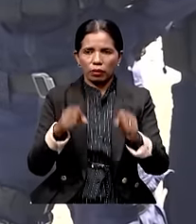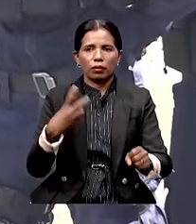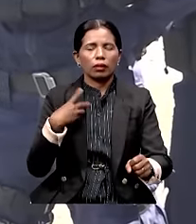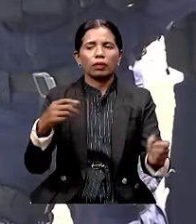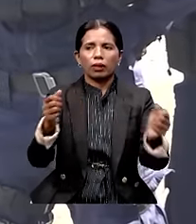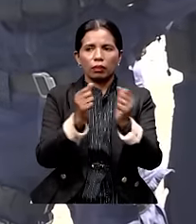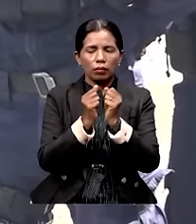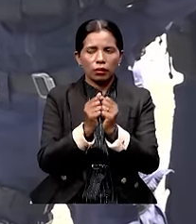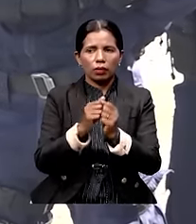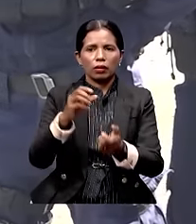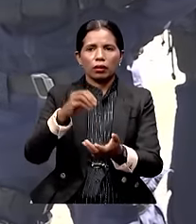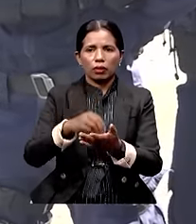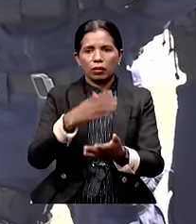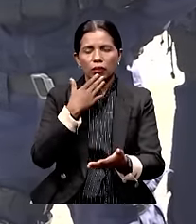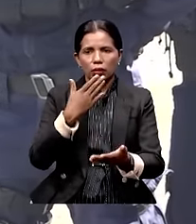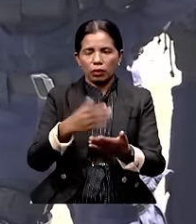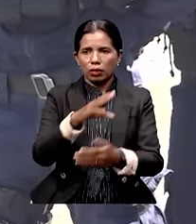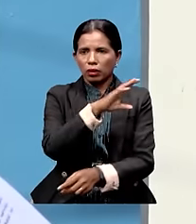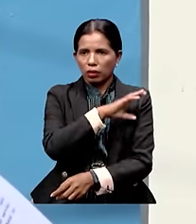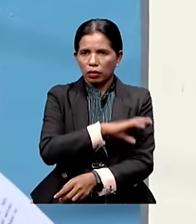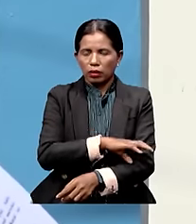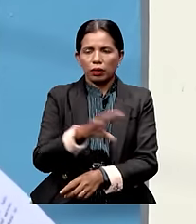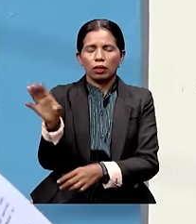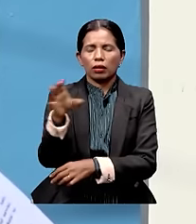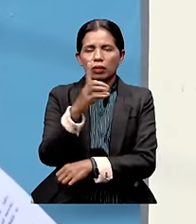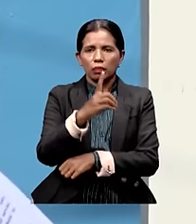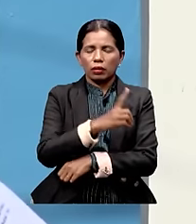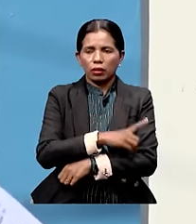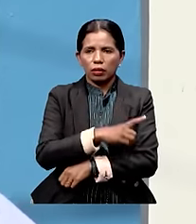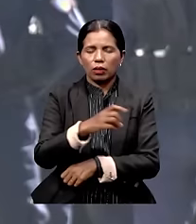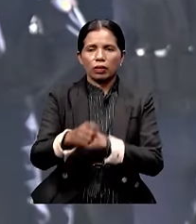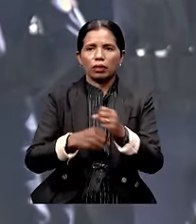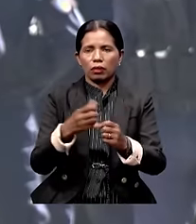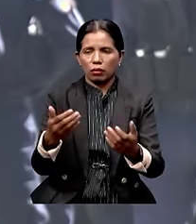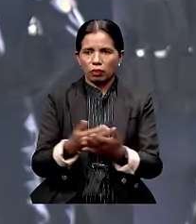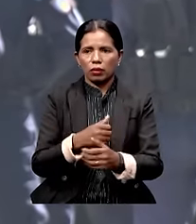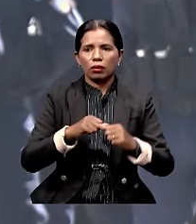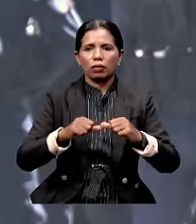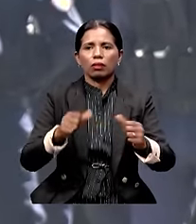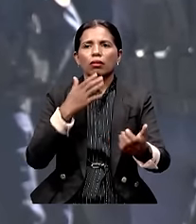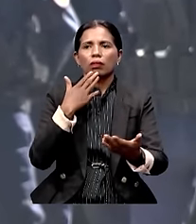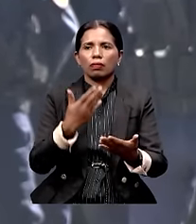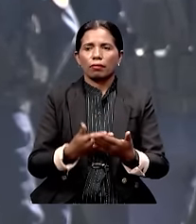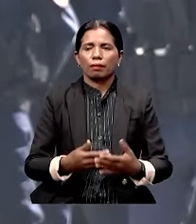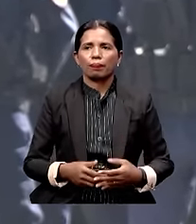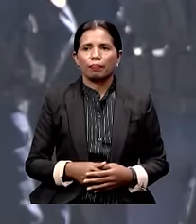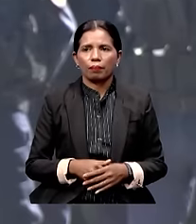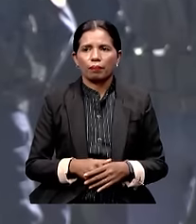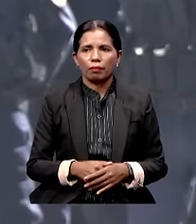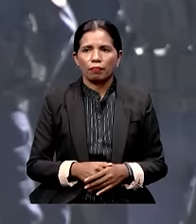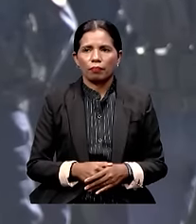hamutu garante situasaun siguransa natano tinofun lao susesu. Ara, piri,